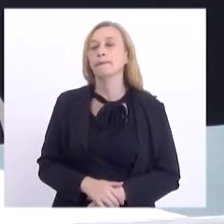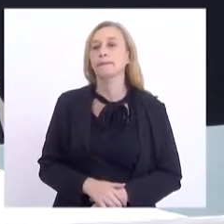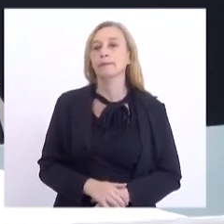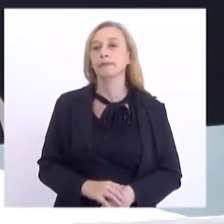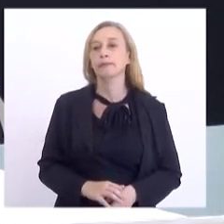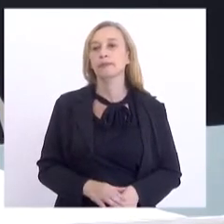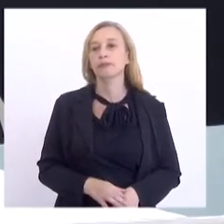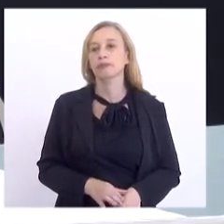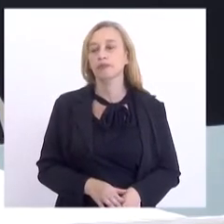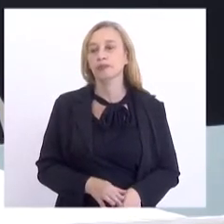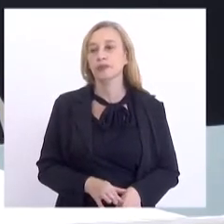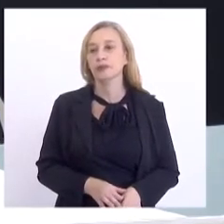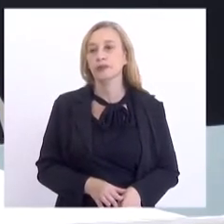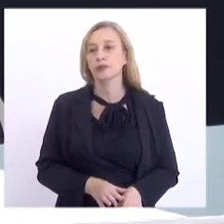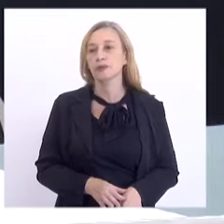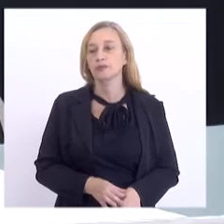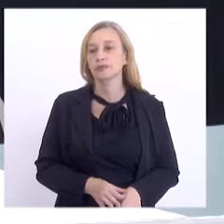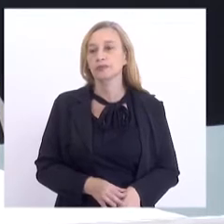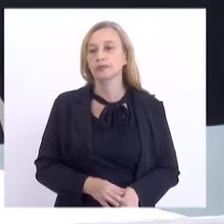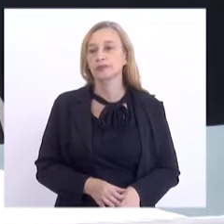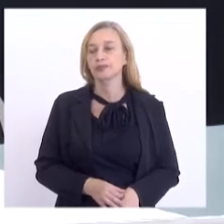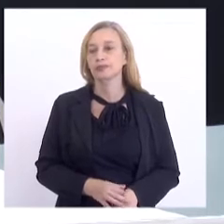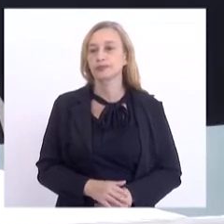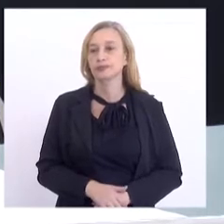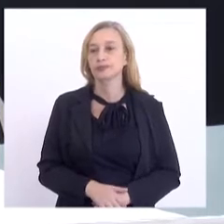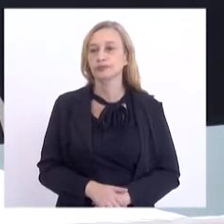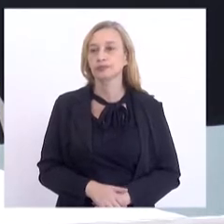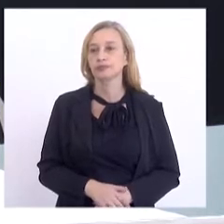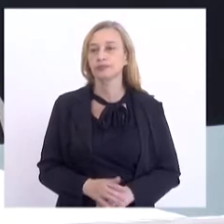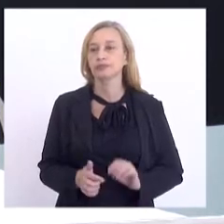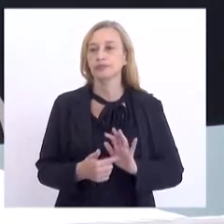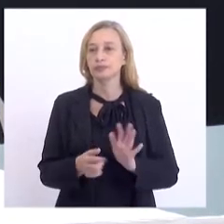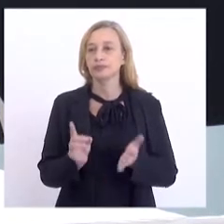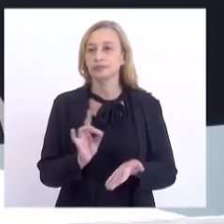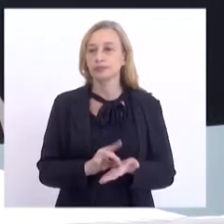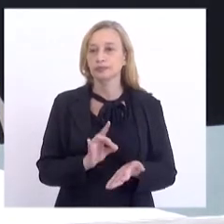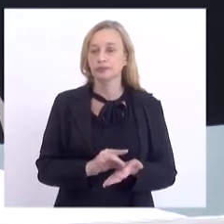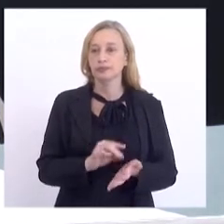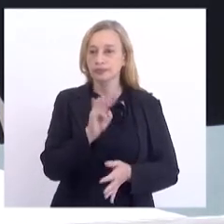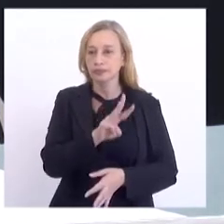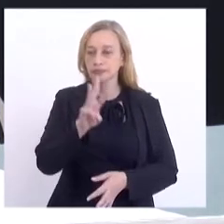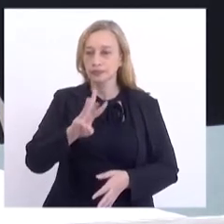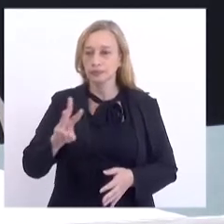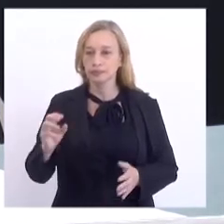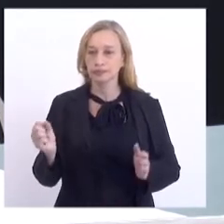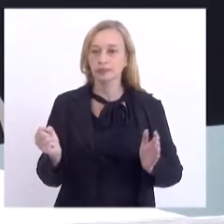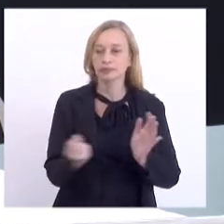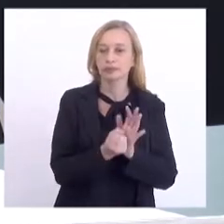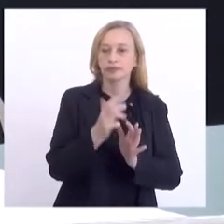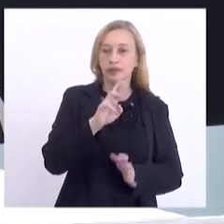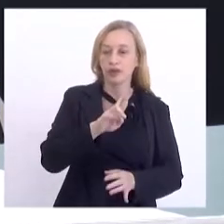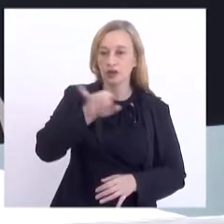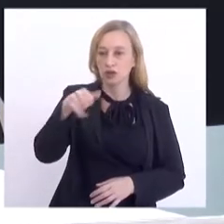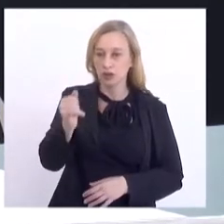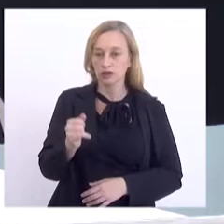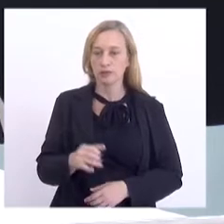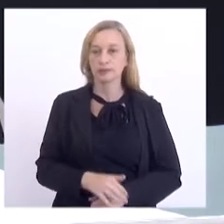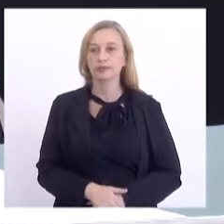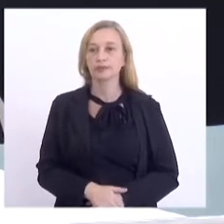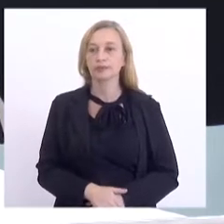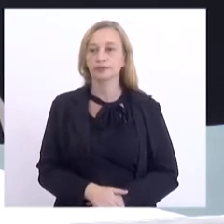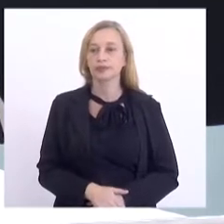enfim é isso compõe Na verdade o site da Transparência do pacto RJ certo